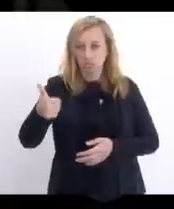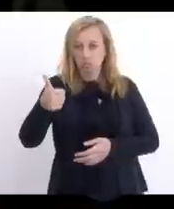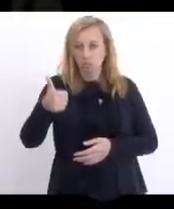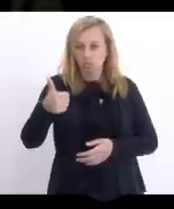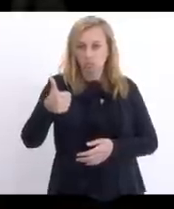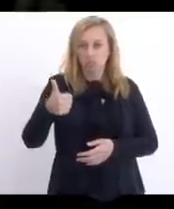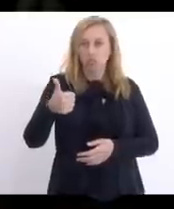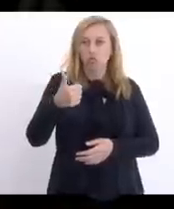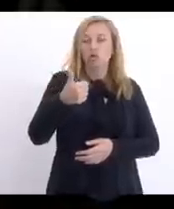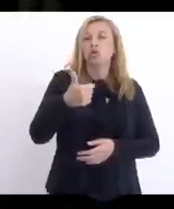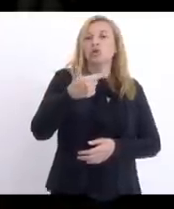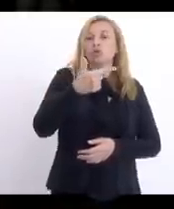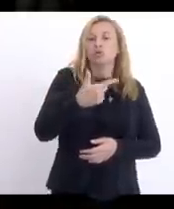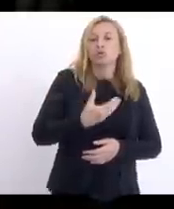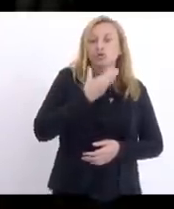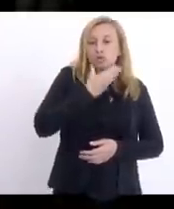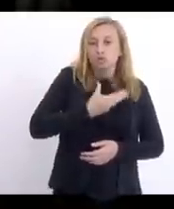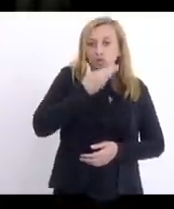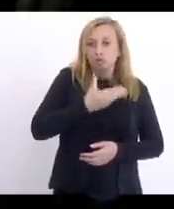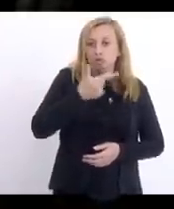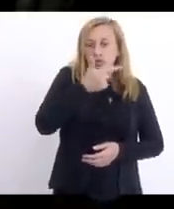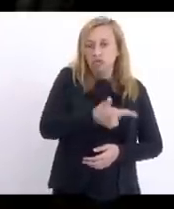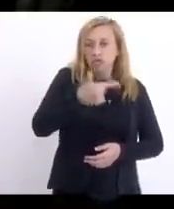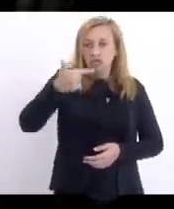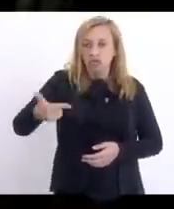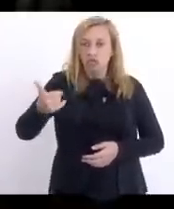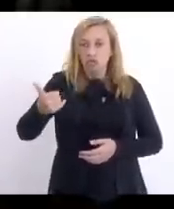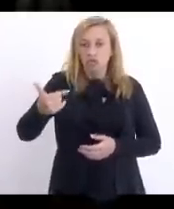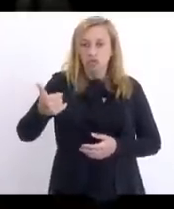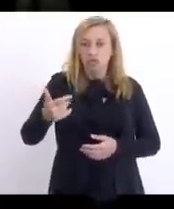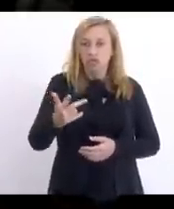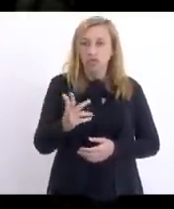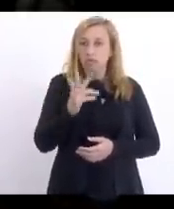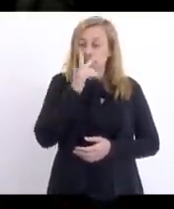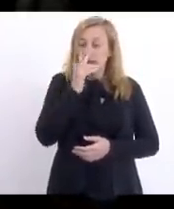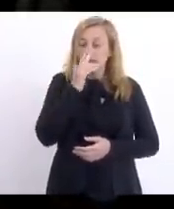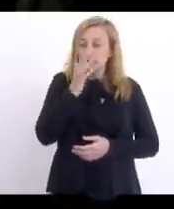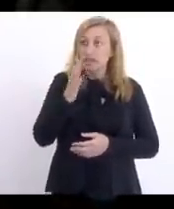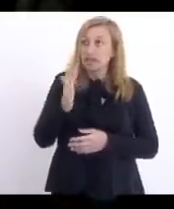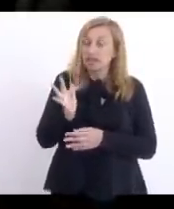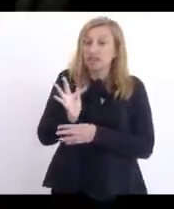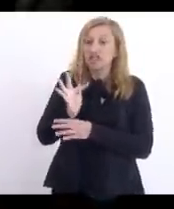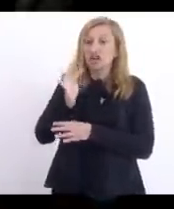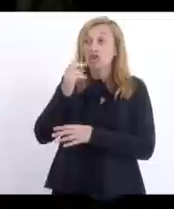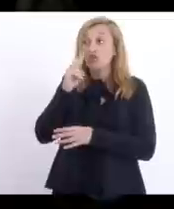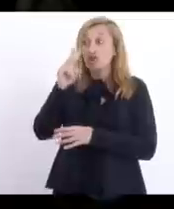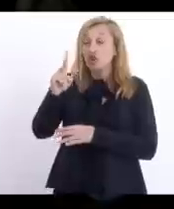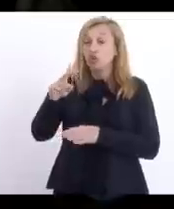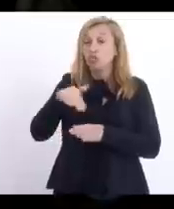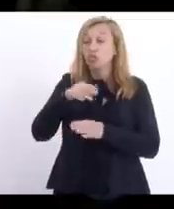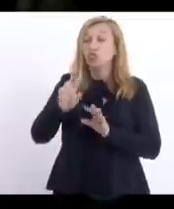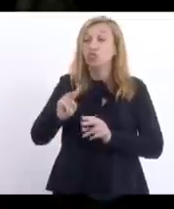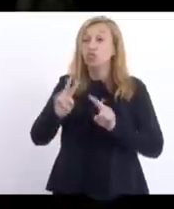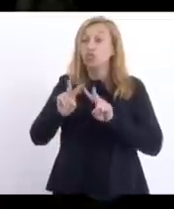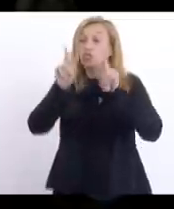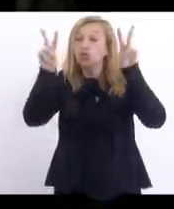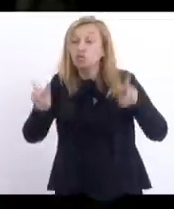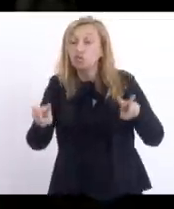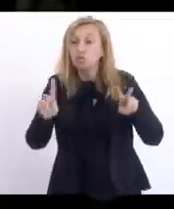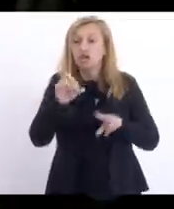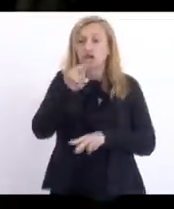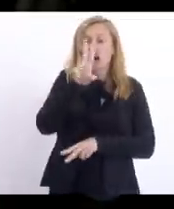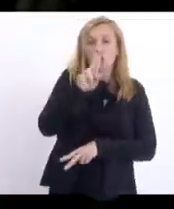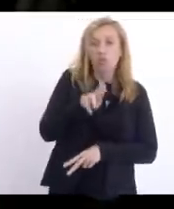31/12/22, com bola de cristal, porque já está prevendo que a Ômicron vai matar, aleijar,